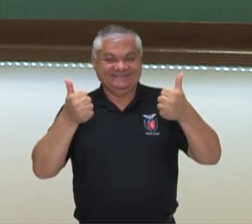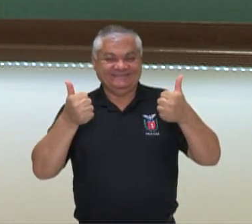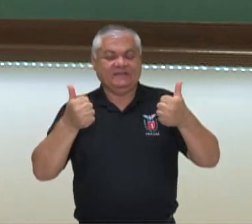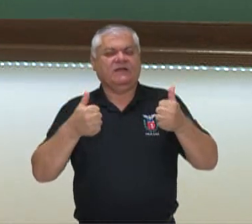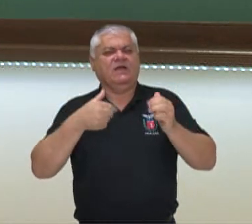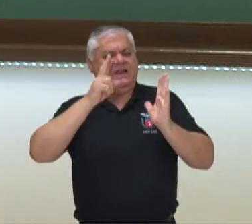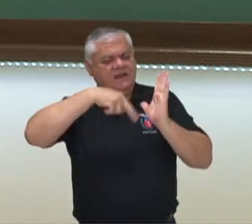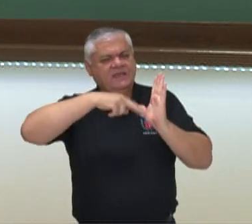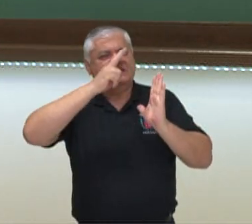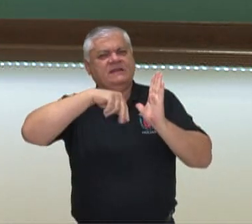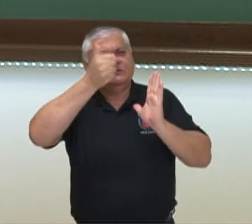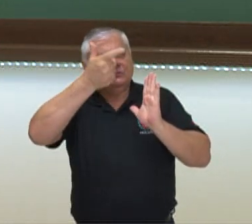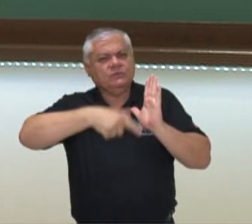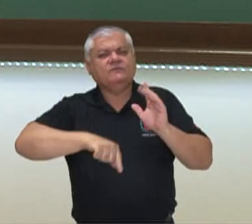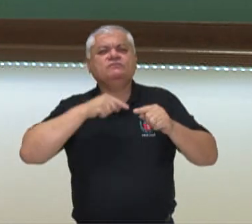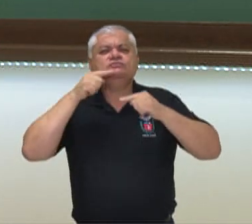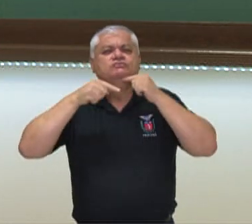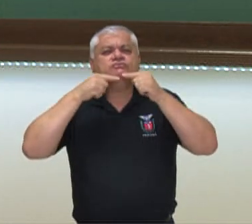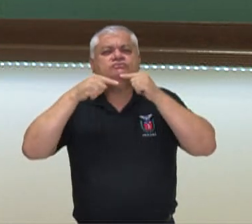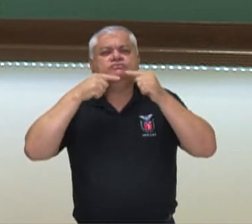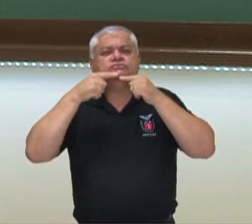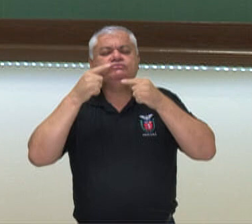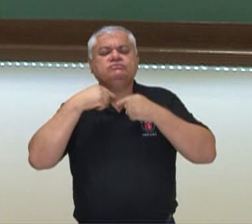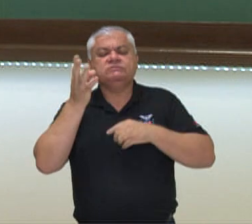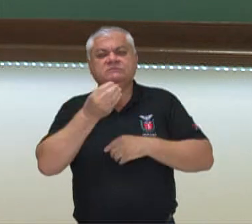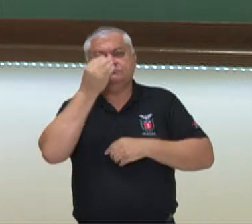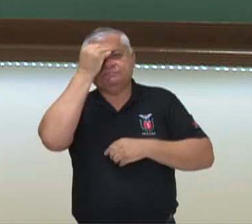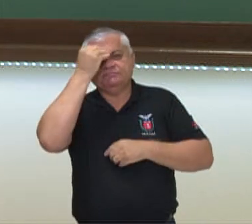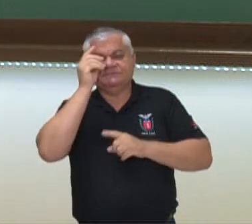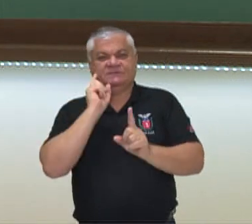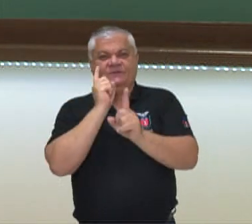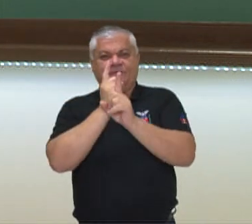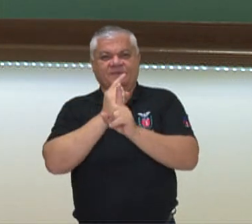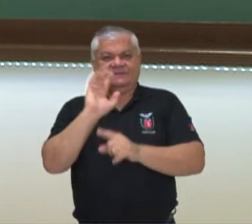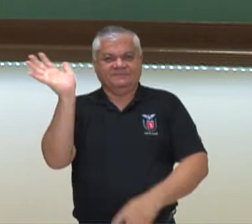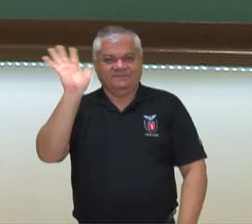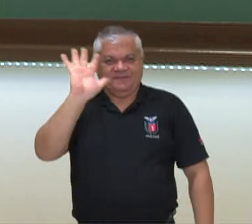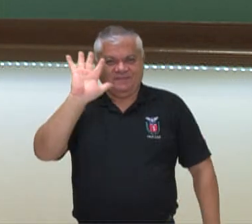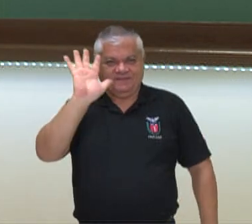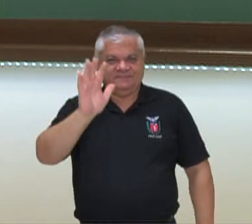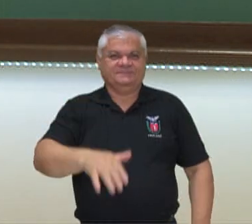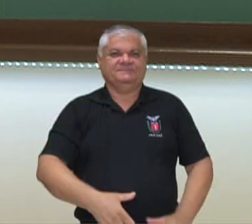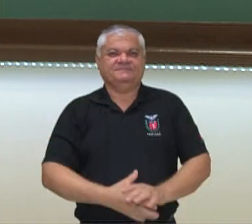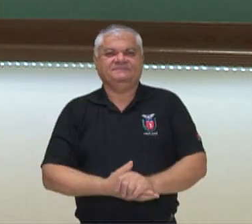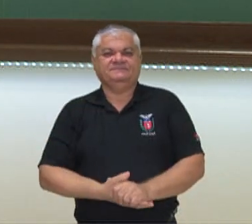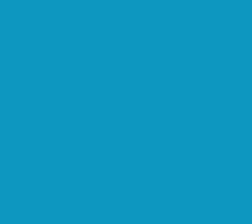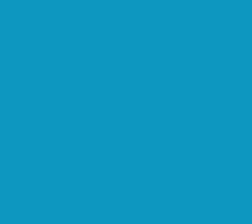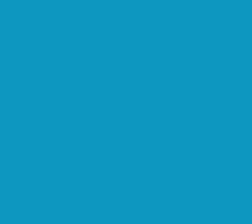Revisem o conteúdo, tirem suas dúvidas, não deixem acumular nada, e a gente se vê em breve. Bye, bye!